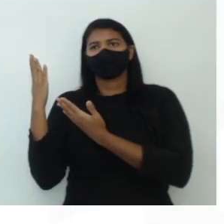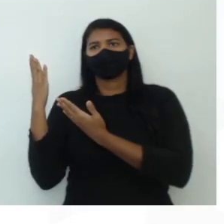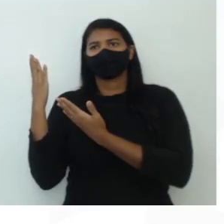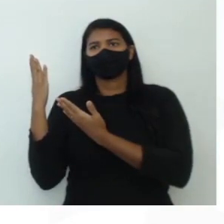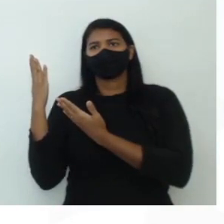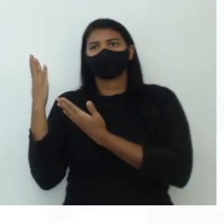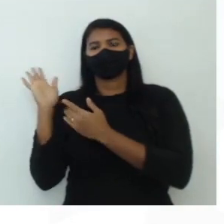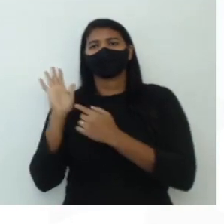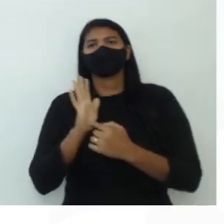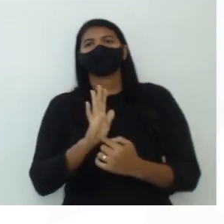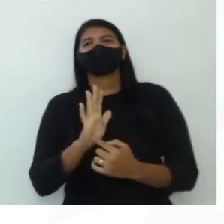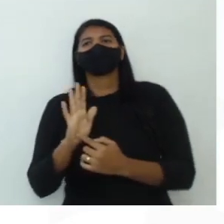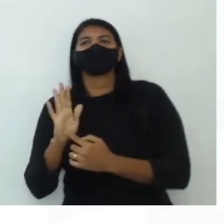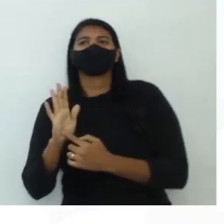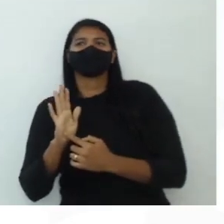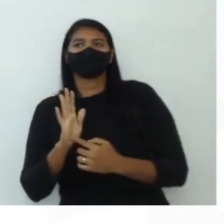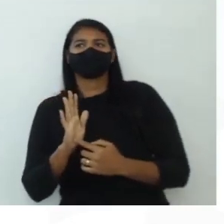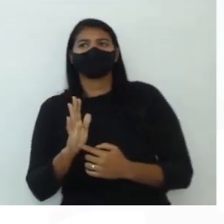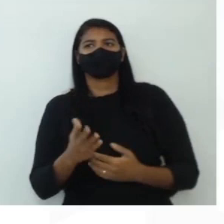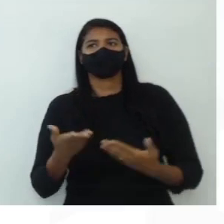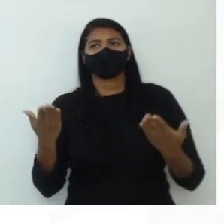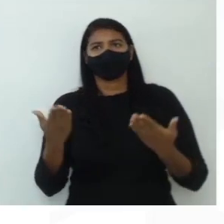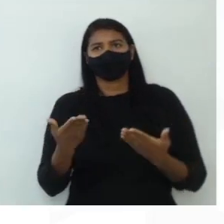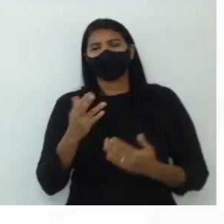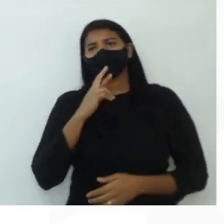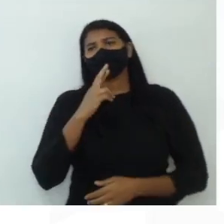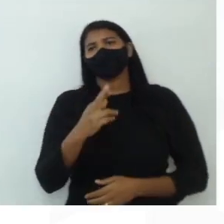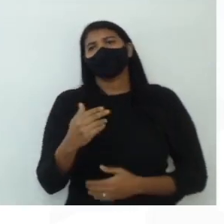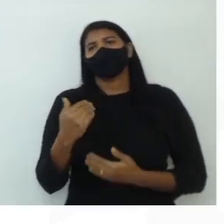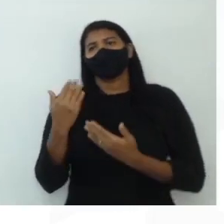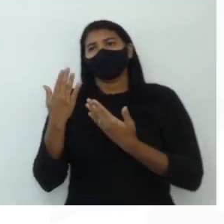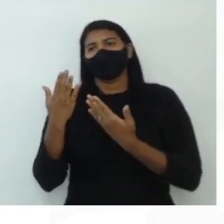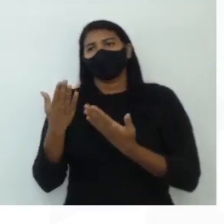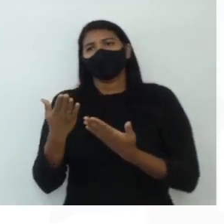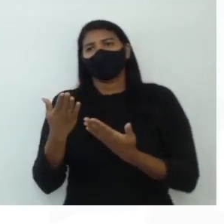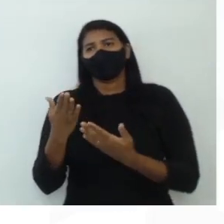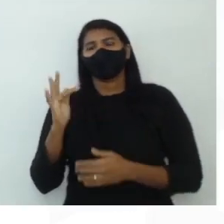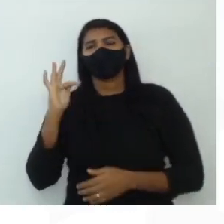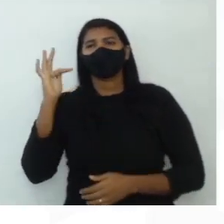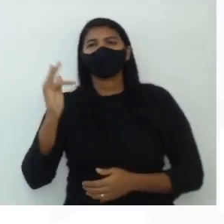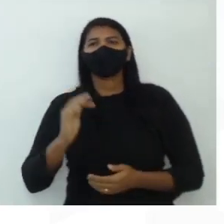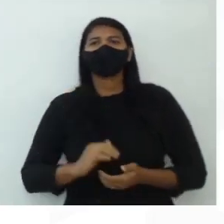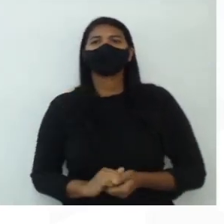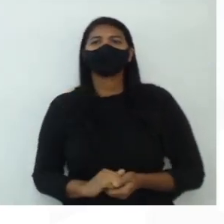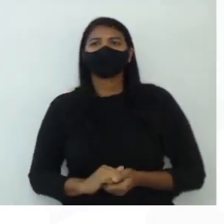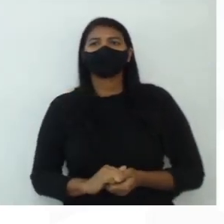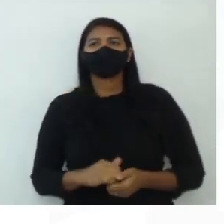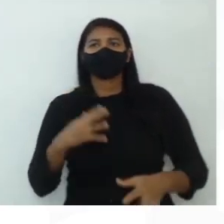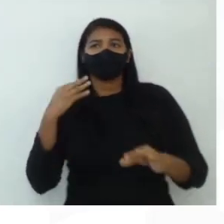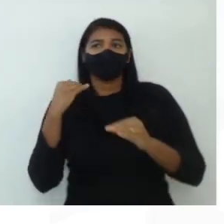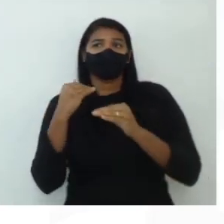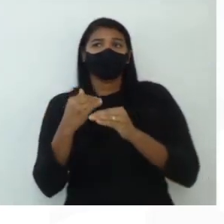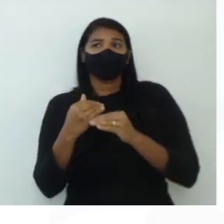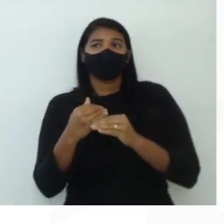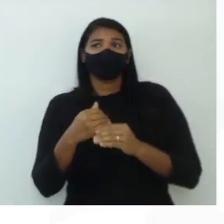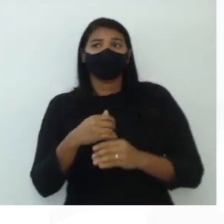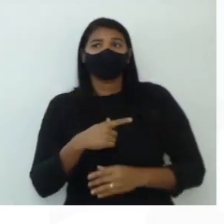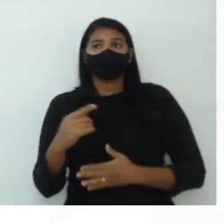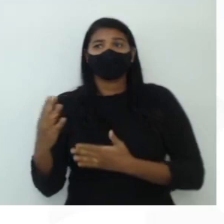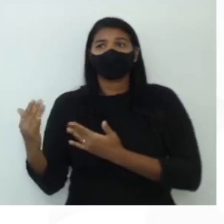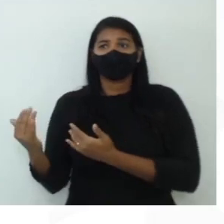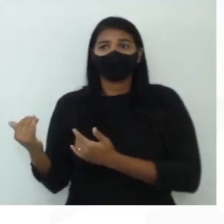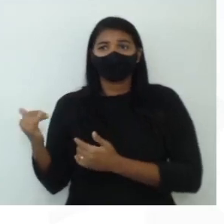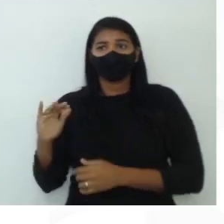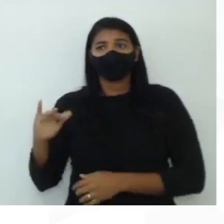destacar ações necessárias em resposta a eles e, assim, permitir que as próximas gerações possam contar com os mesmos